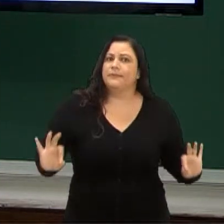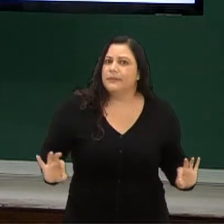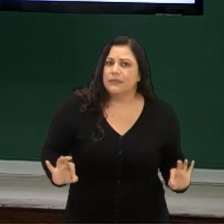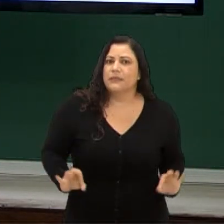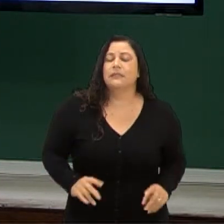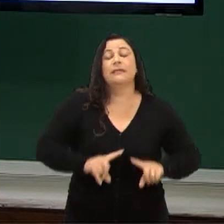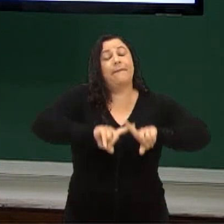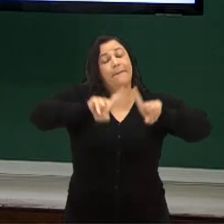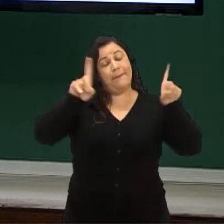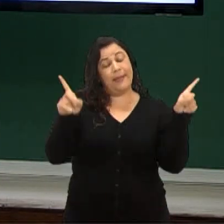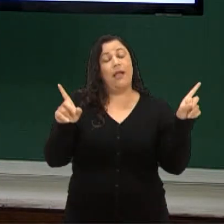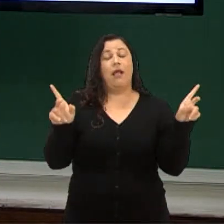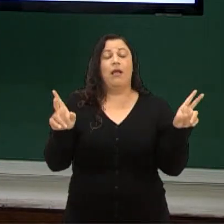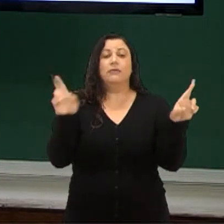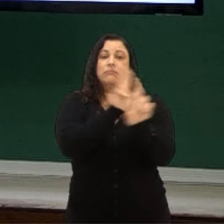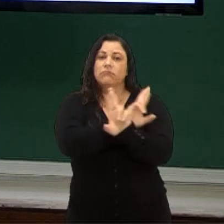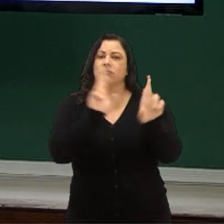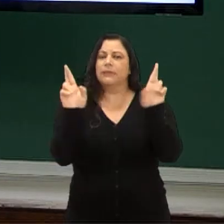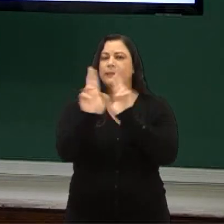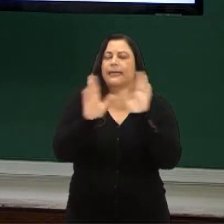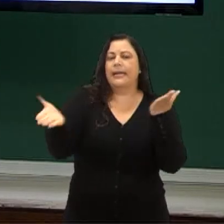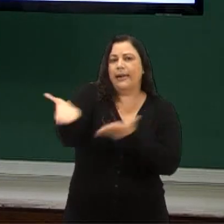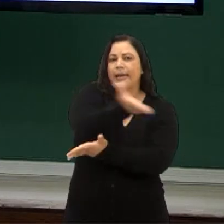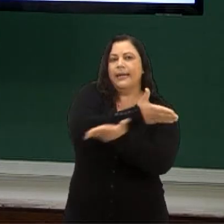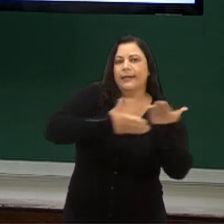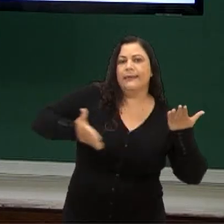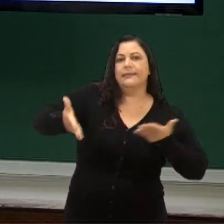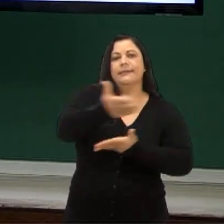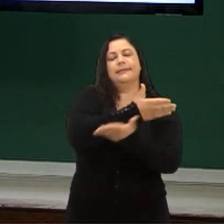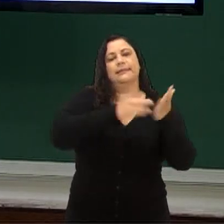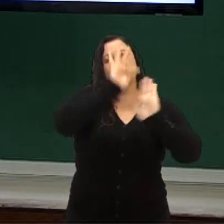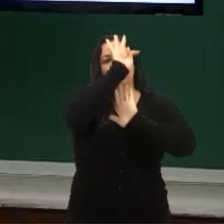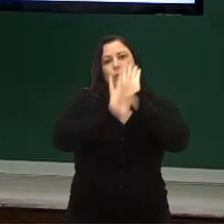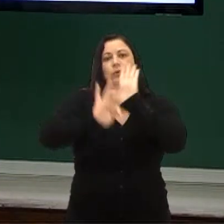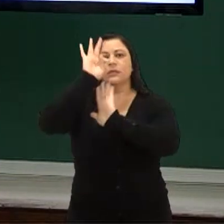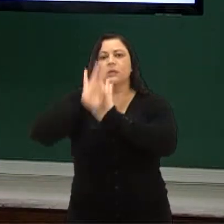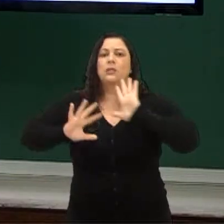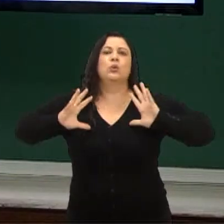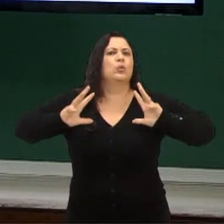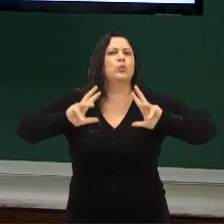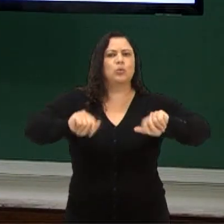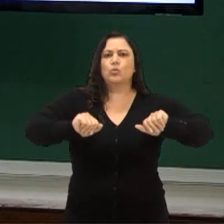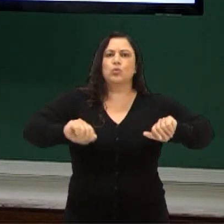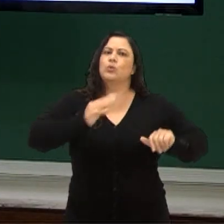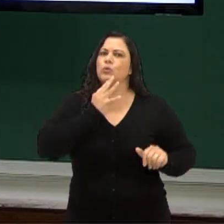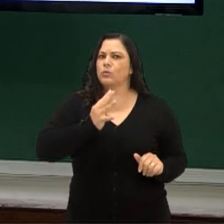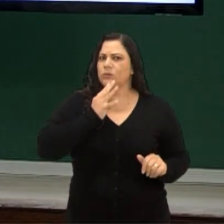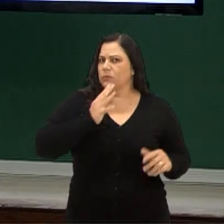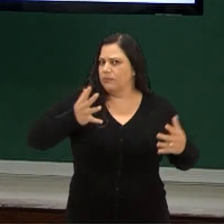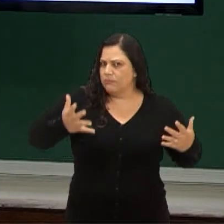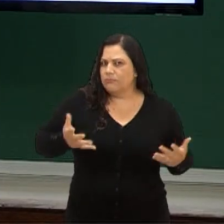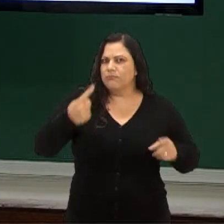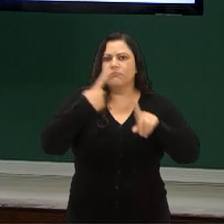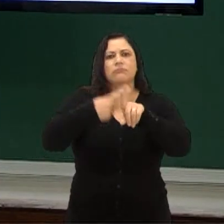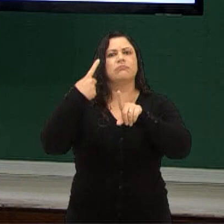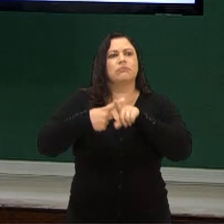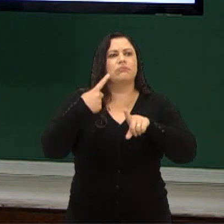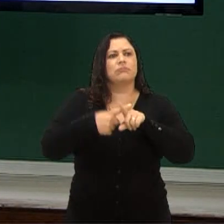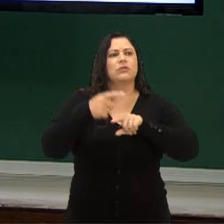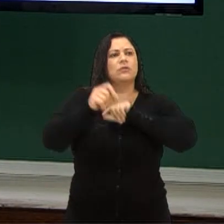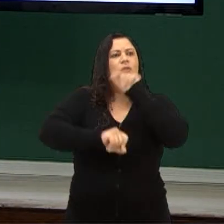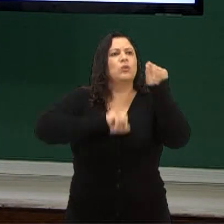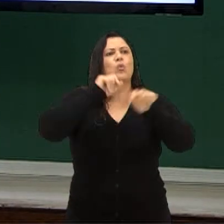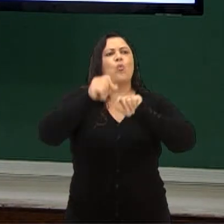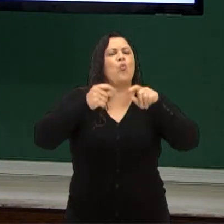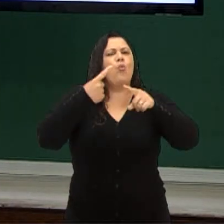esta intertextualidade aqui todos conhecem, todos nós conhecemos. Por quê? Esse efeito é utilizado e quais